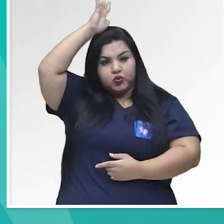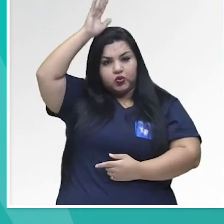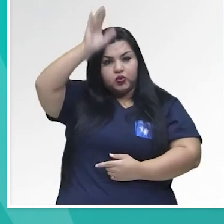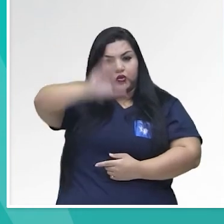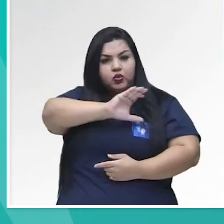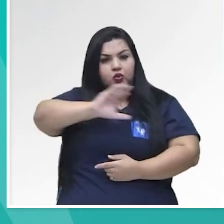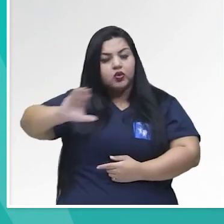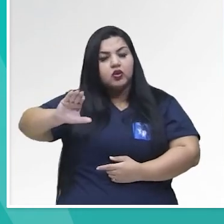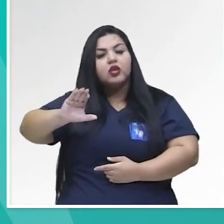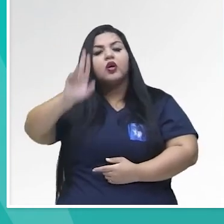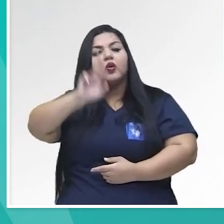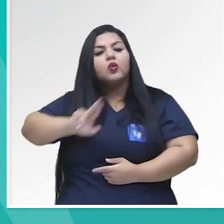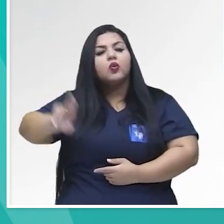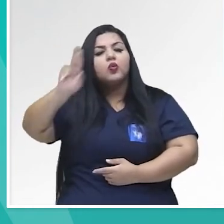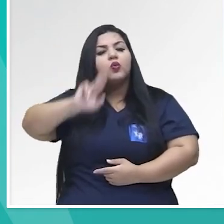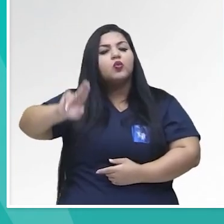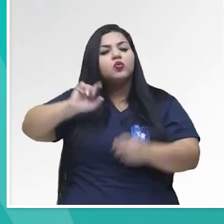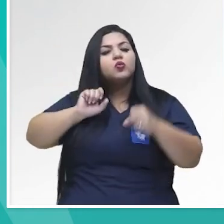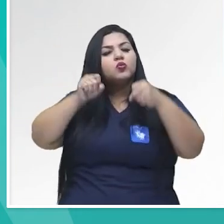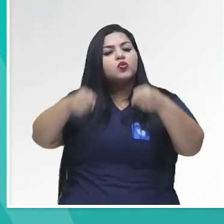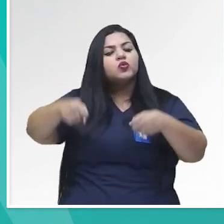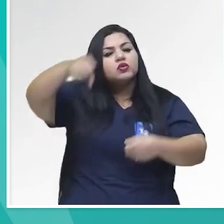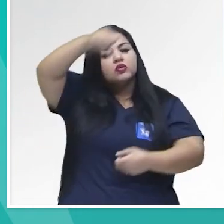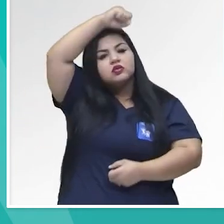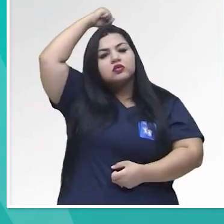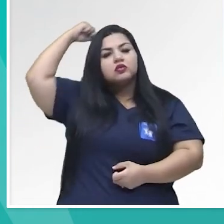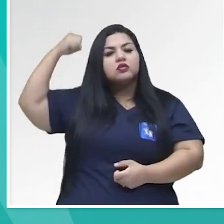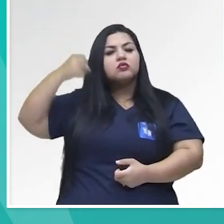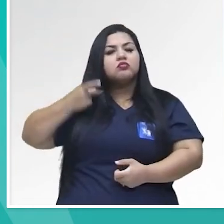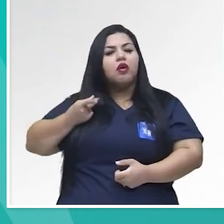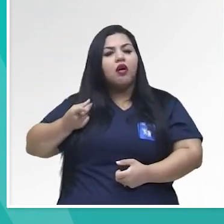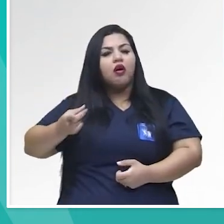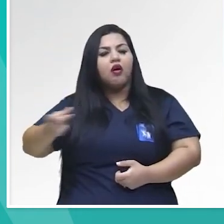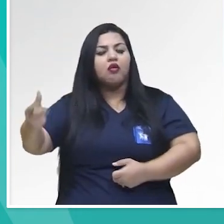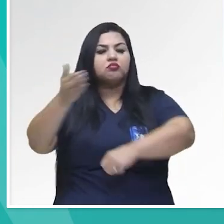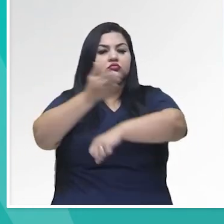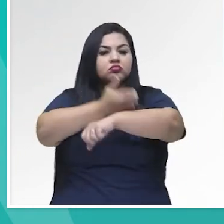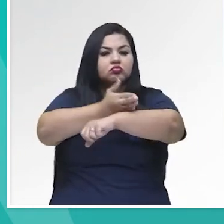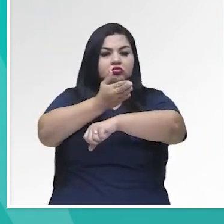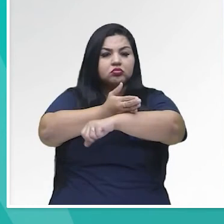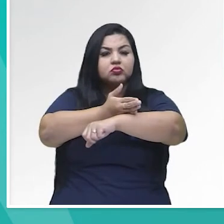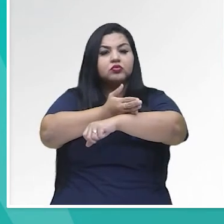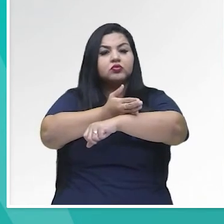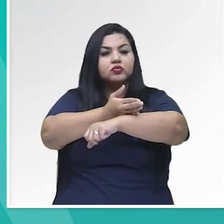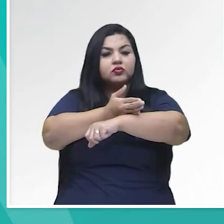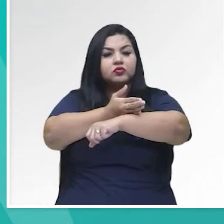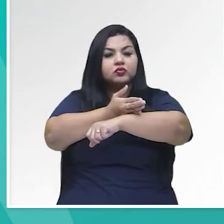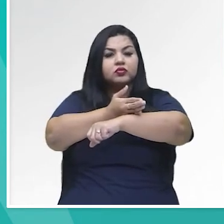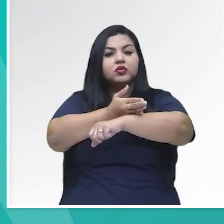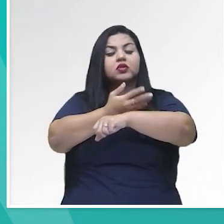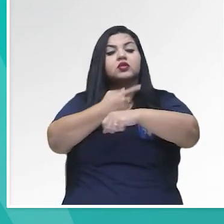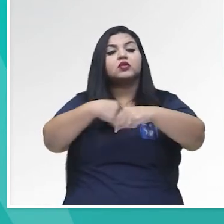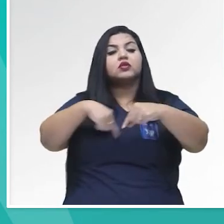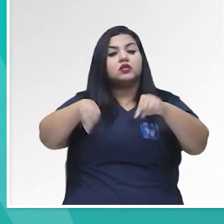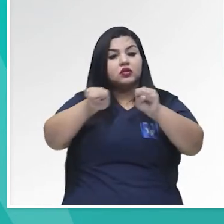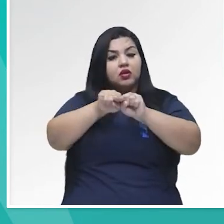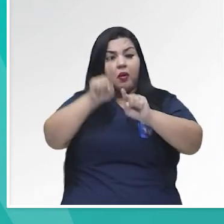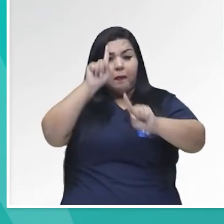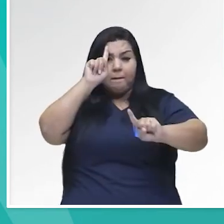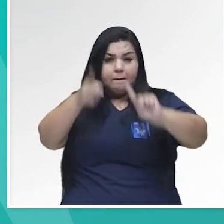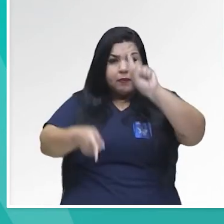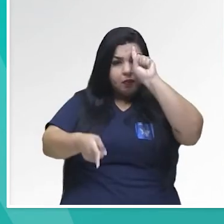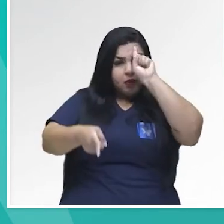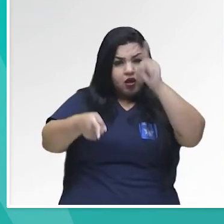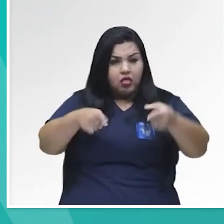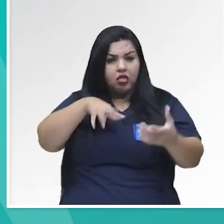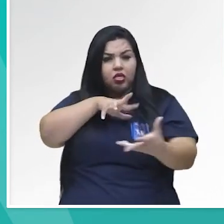usufruiu de um poder sagrado durante todo o período medieval. Institucionalmente falando, ela que mandava e desmandava no